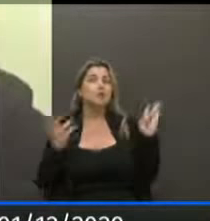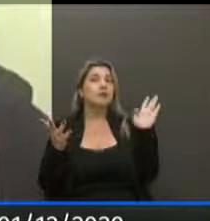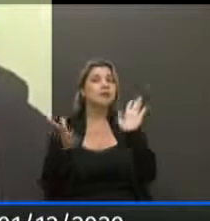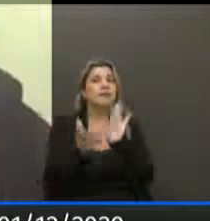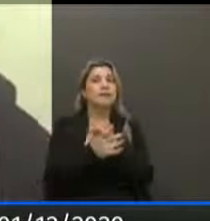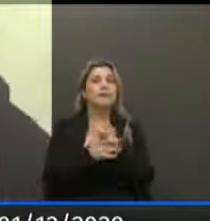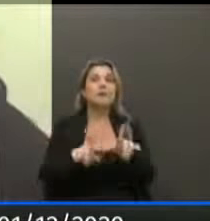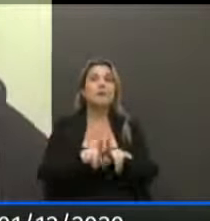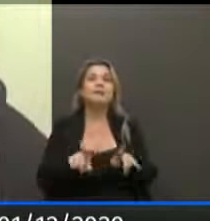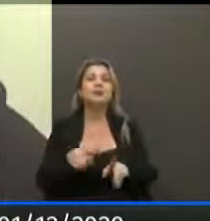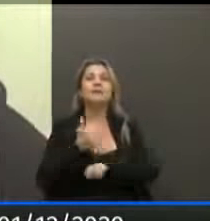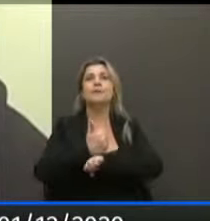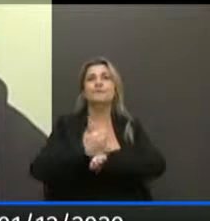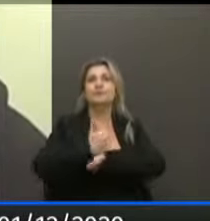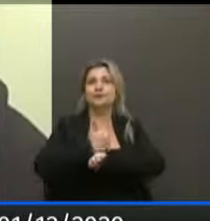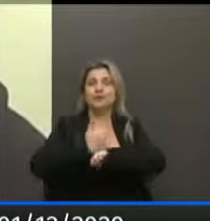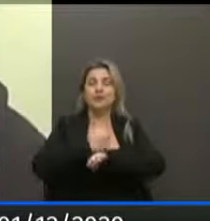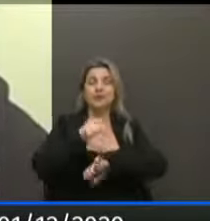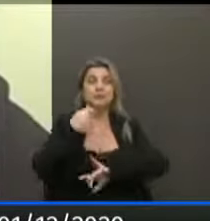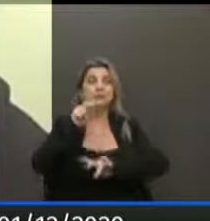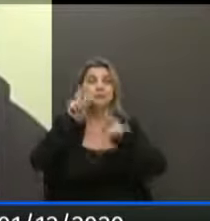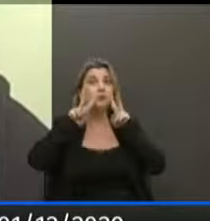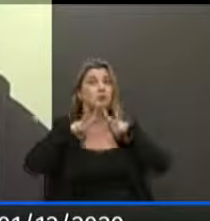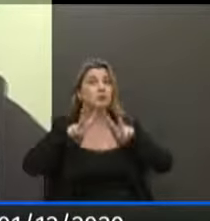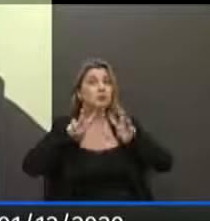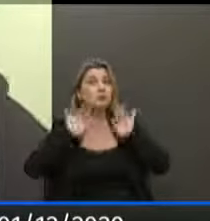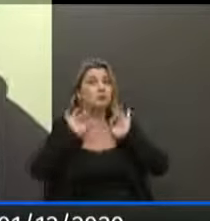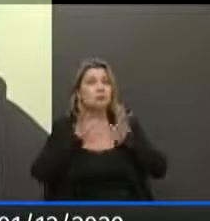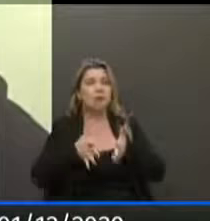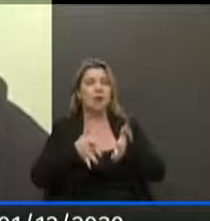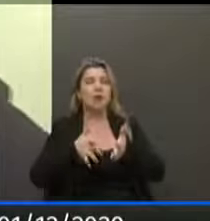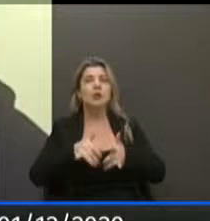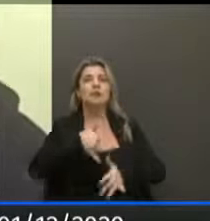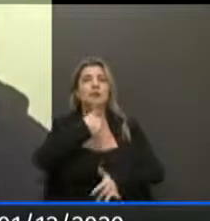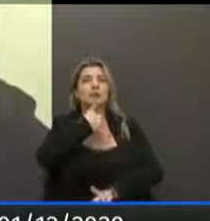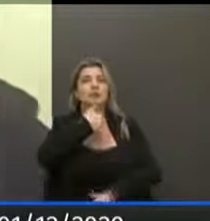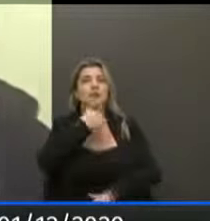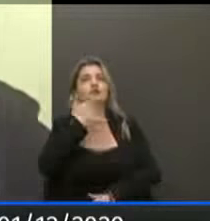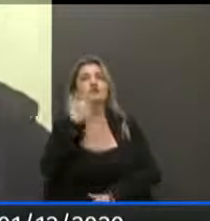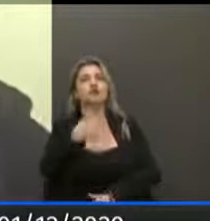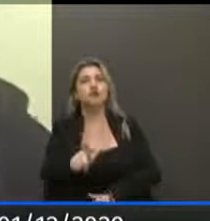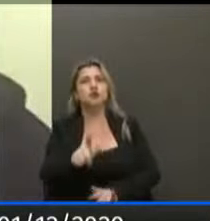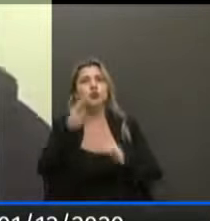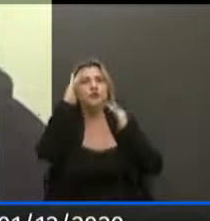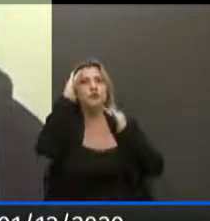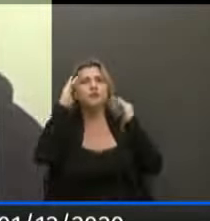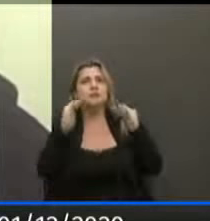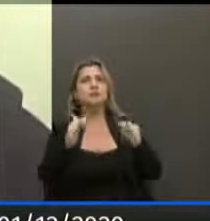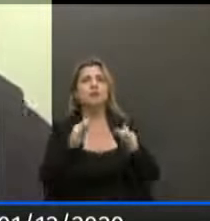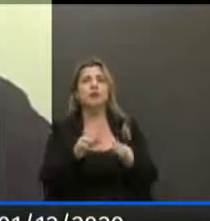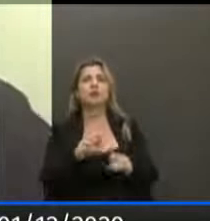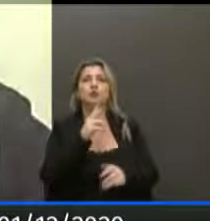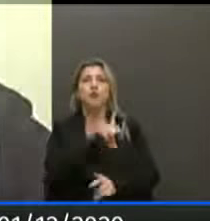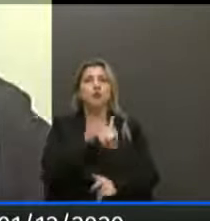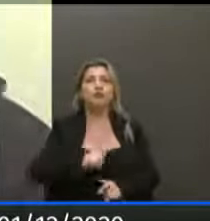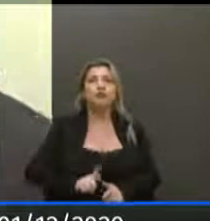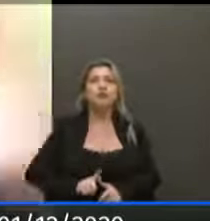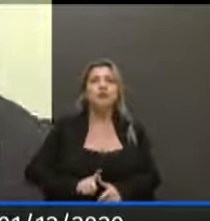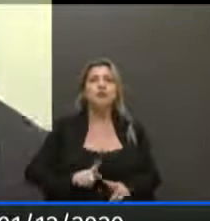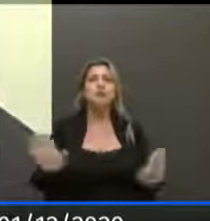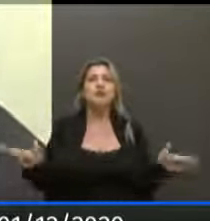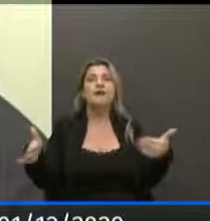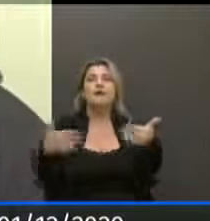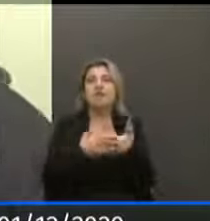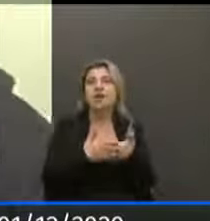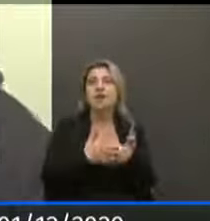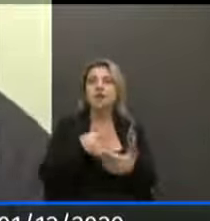são profissionais que precisam de um olhar especial. Então, lamento que mais uma vez a decisão arbitrária do governo seja fecha,